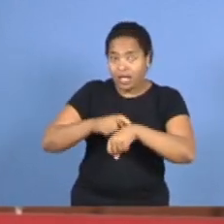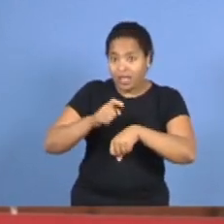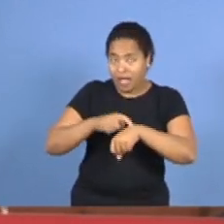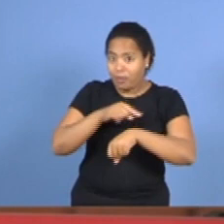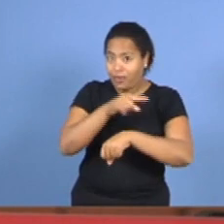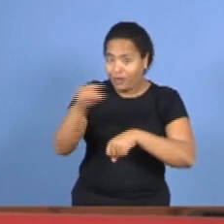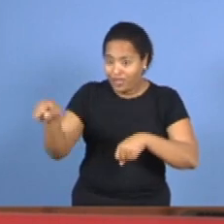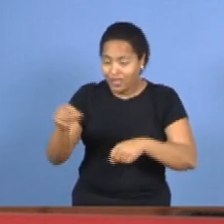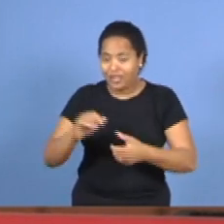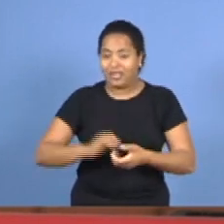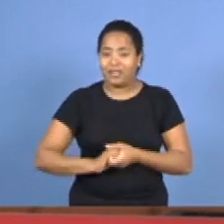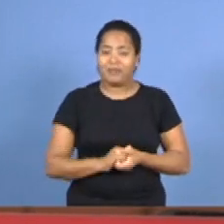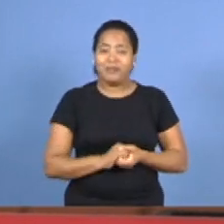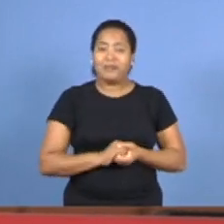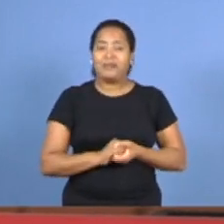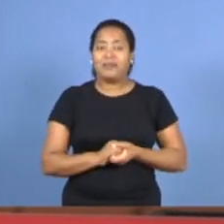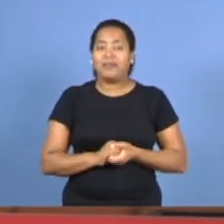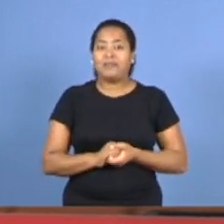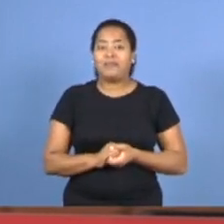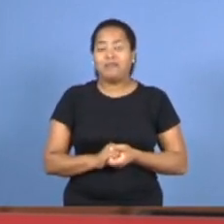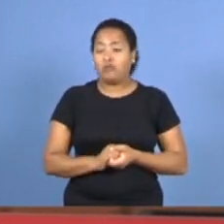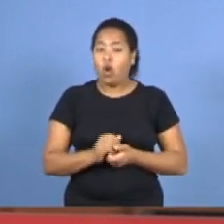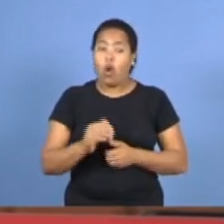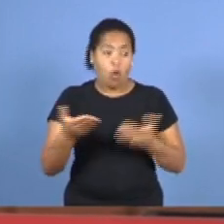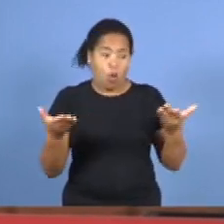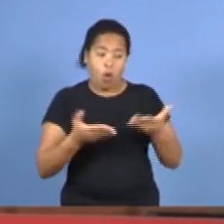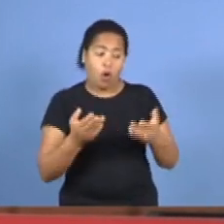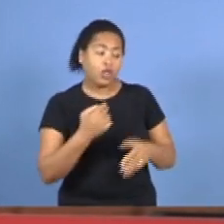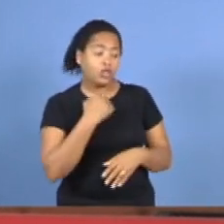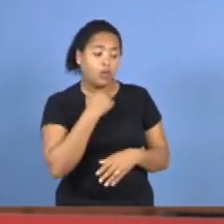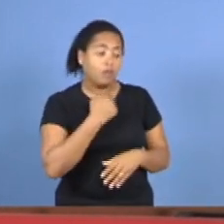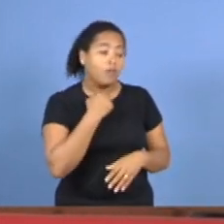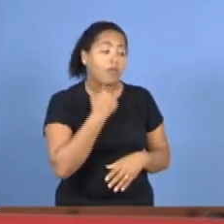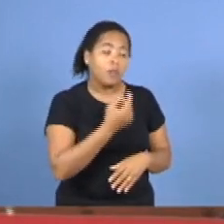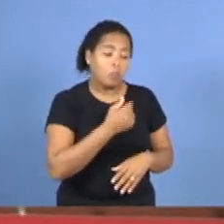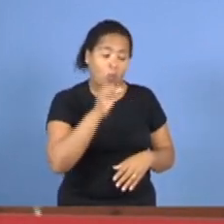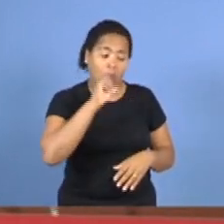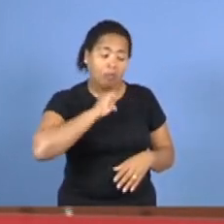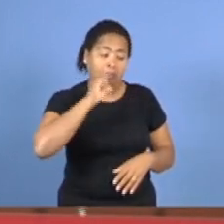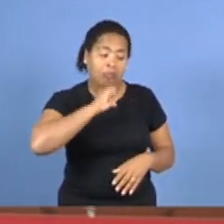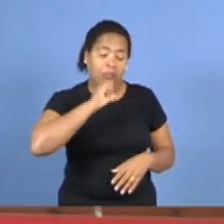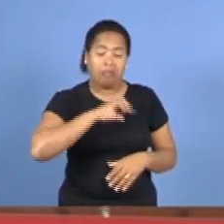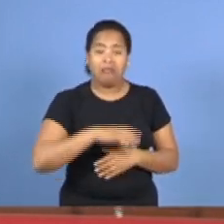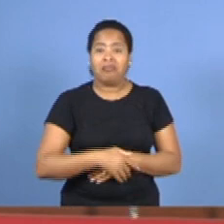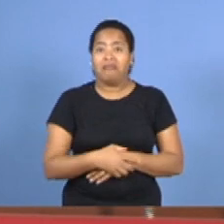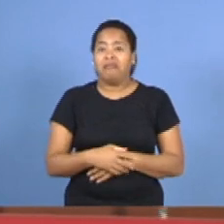pichado. Hoje não está podendo falar. Vamos então à primeira pergunta.